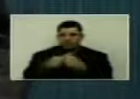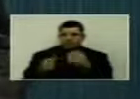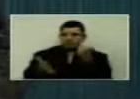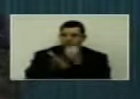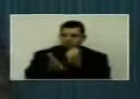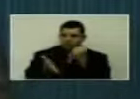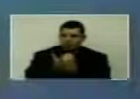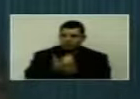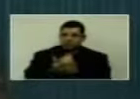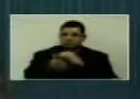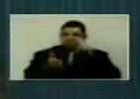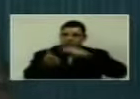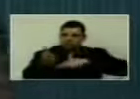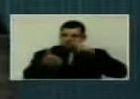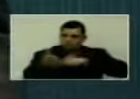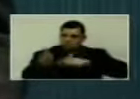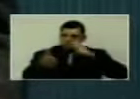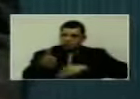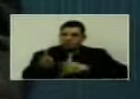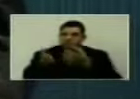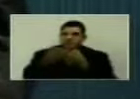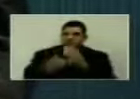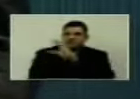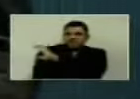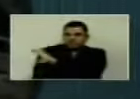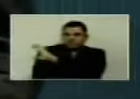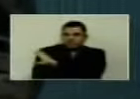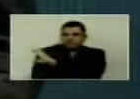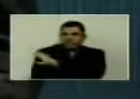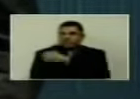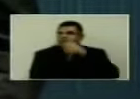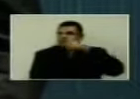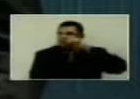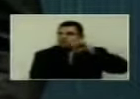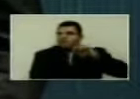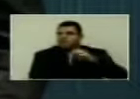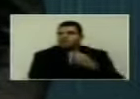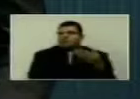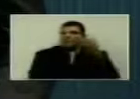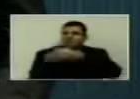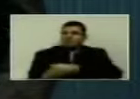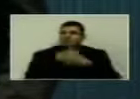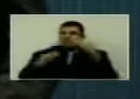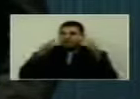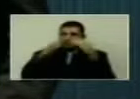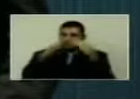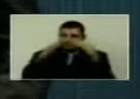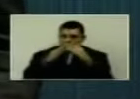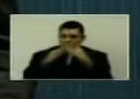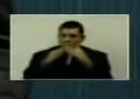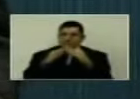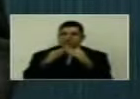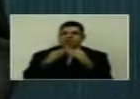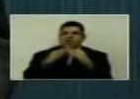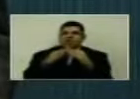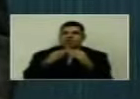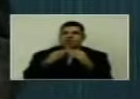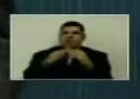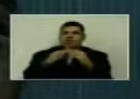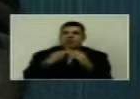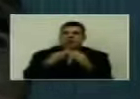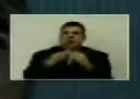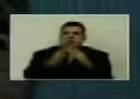estou protocolando um requerimento para que a cooperativa de panificadores encaminhe a esta casa, deputado Zé Ricardo,